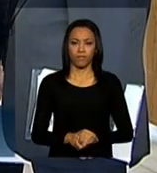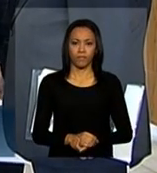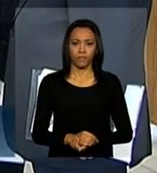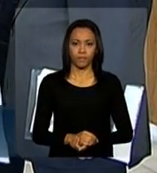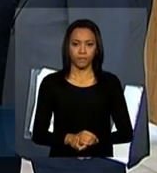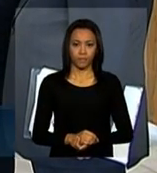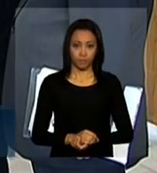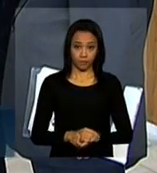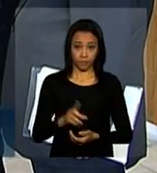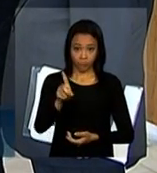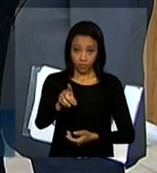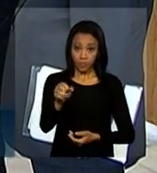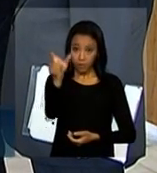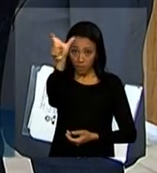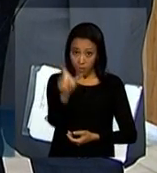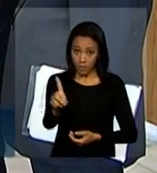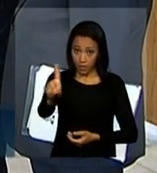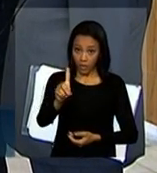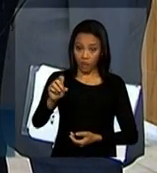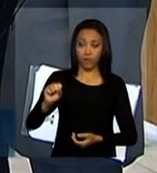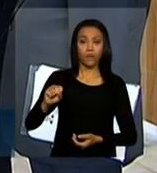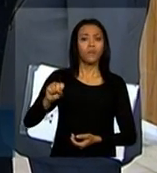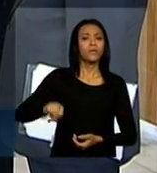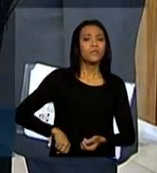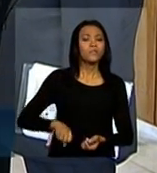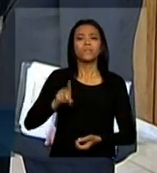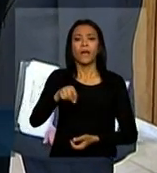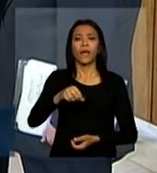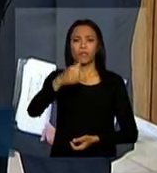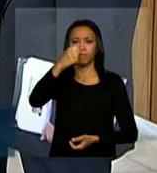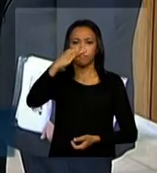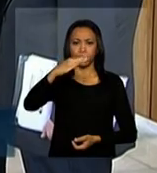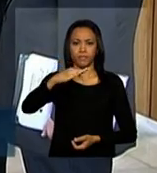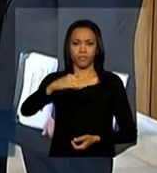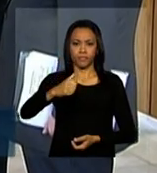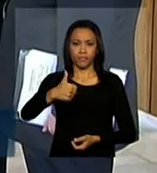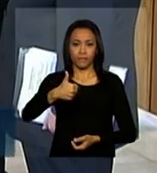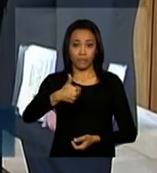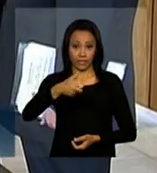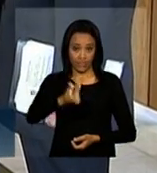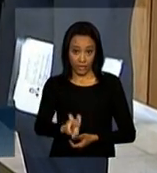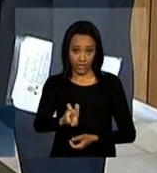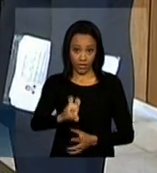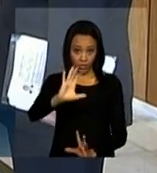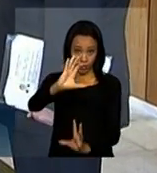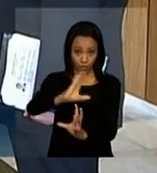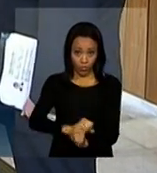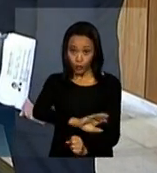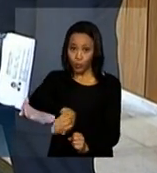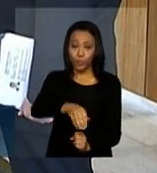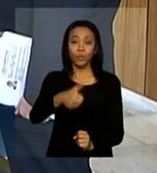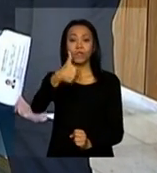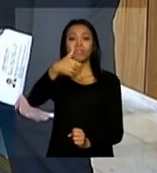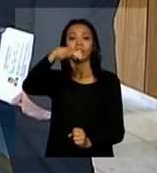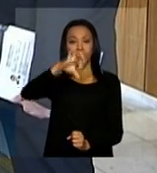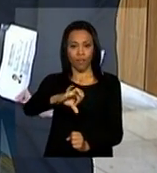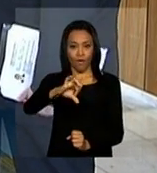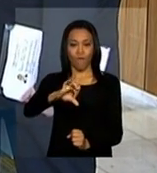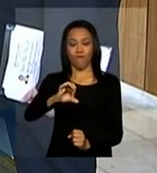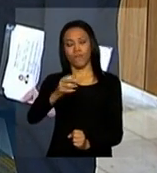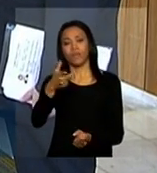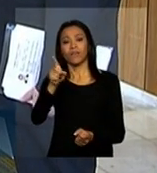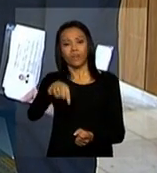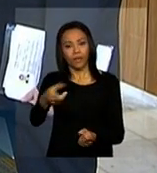O embaixador do Vietnã é o 15º, né, de um total de 19 embaixadores estrangeiros